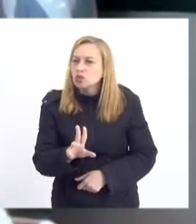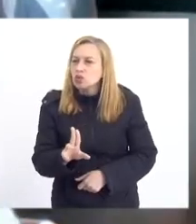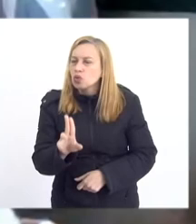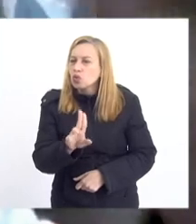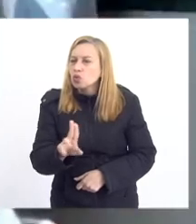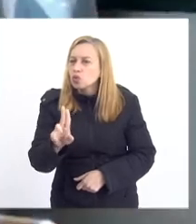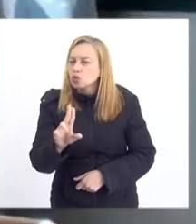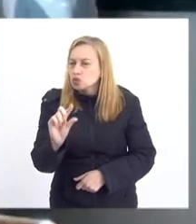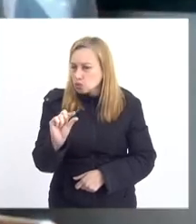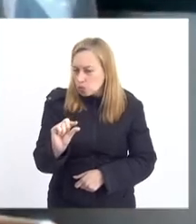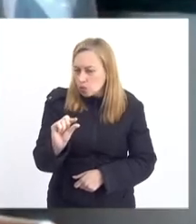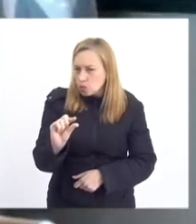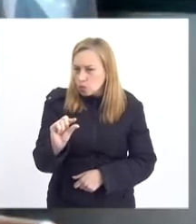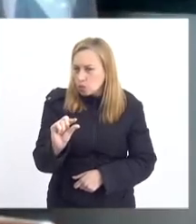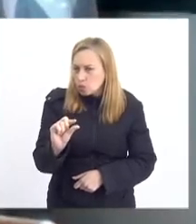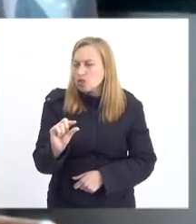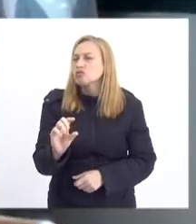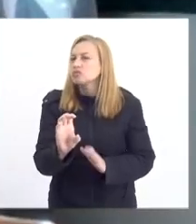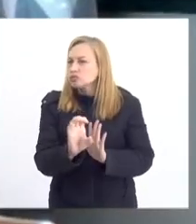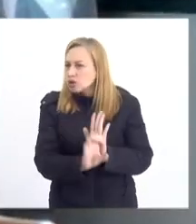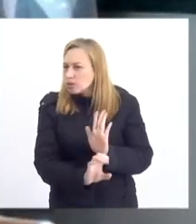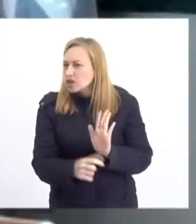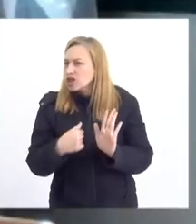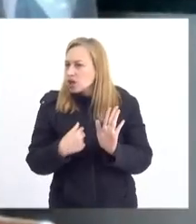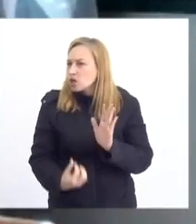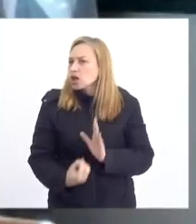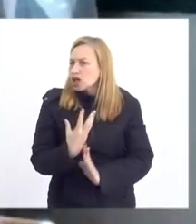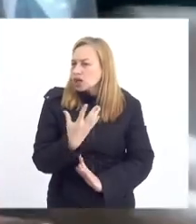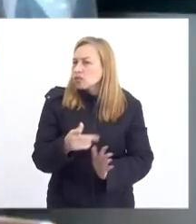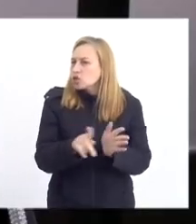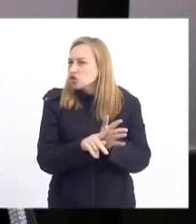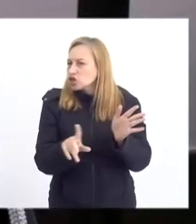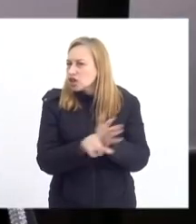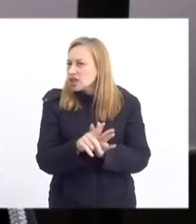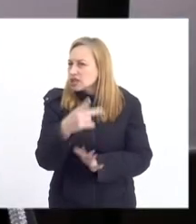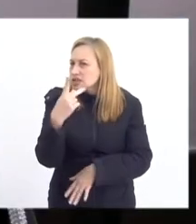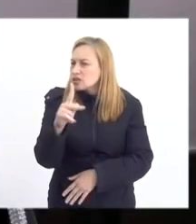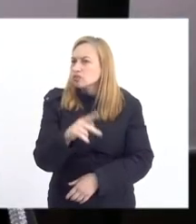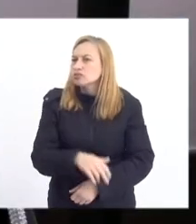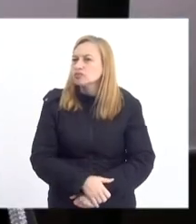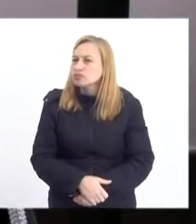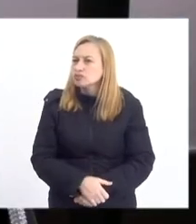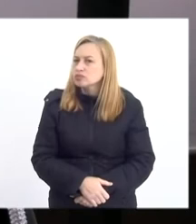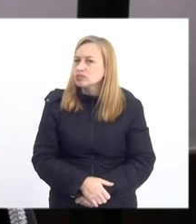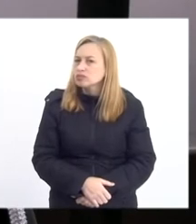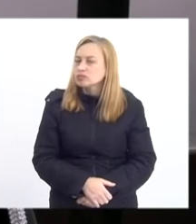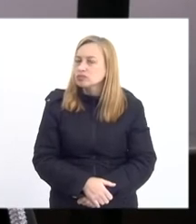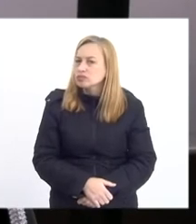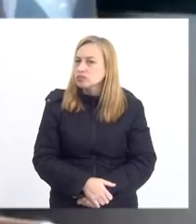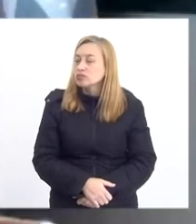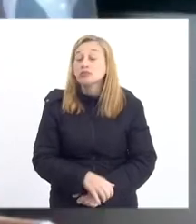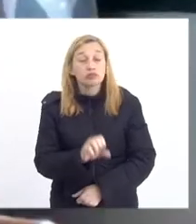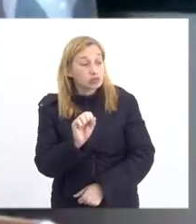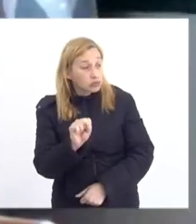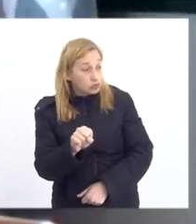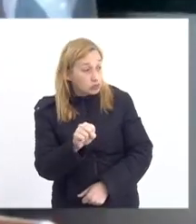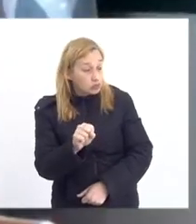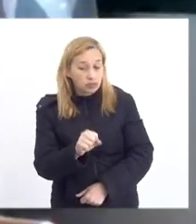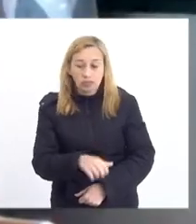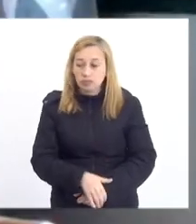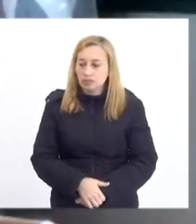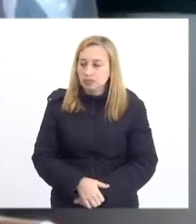Sim, foi uma emenda que eu fiz num projeto de lei de Vossa Excelência. Exatamente.